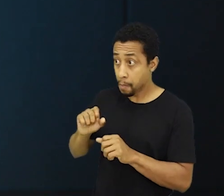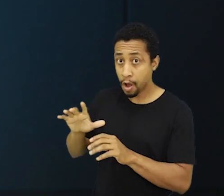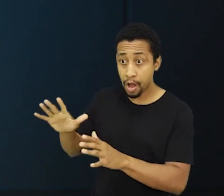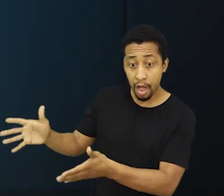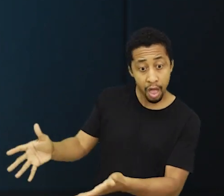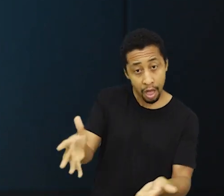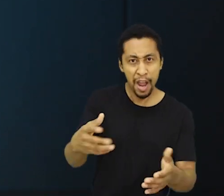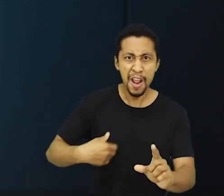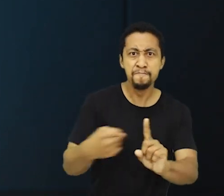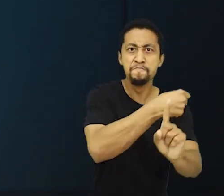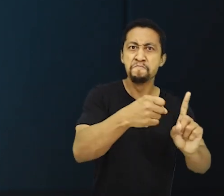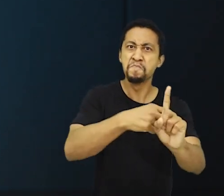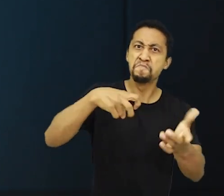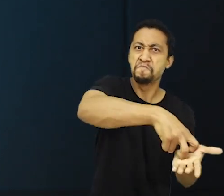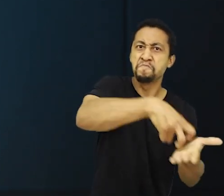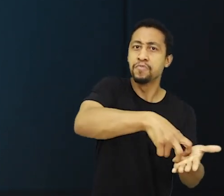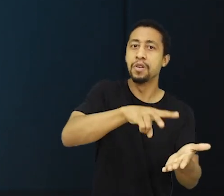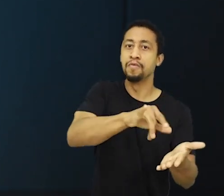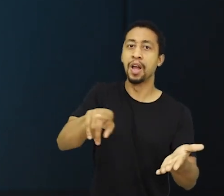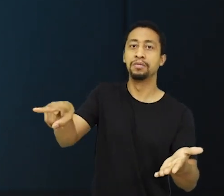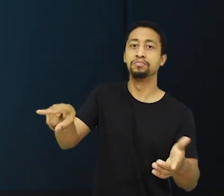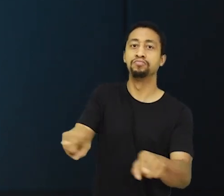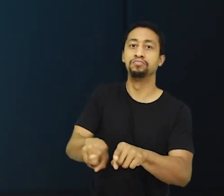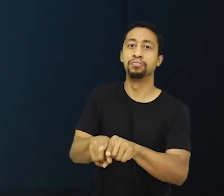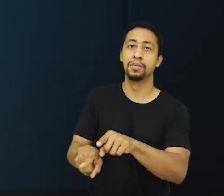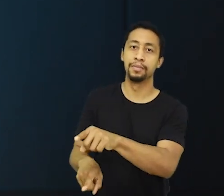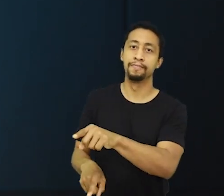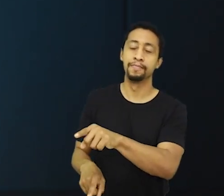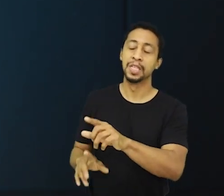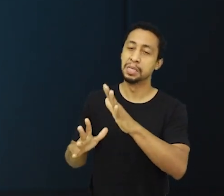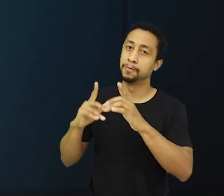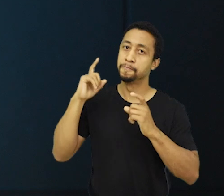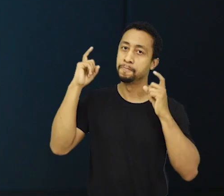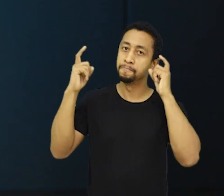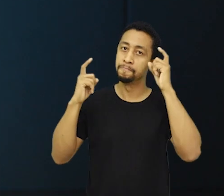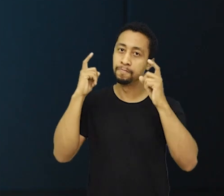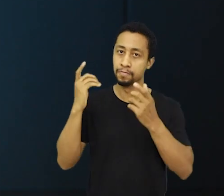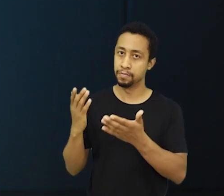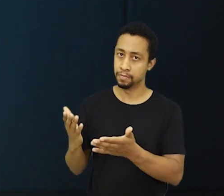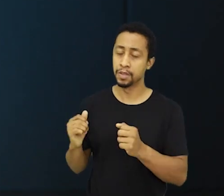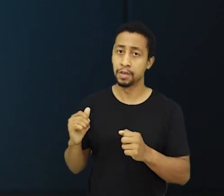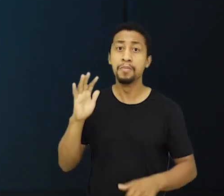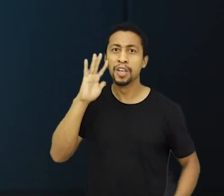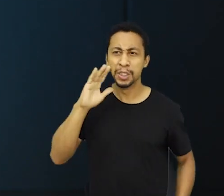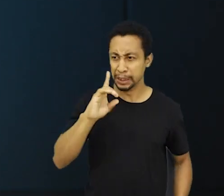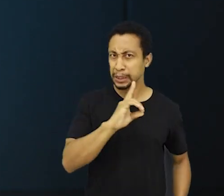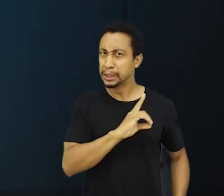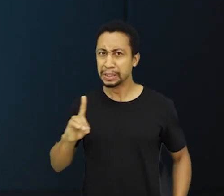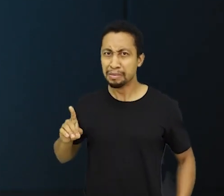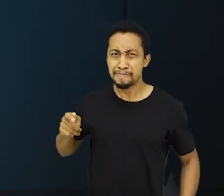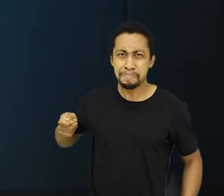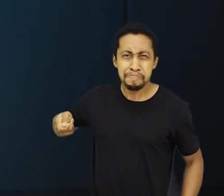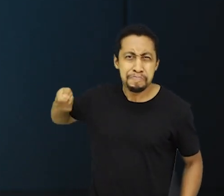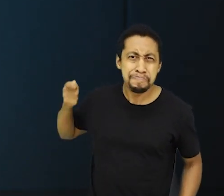Portanto, esta é a minha principal preocupação. De uma direita radicalíssima,